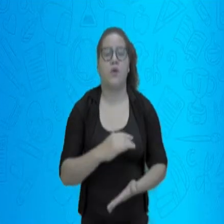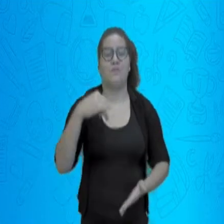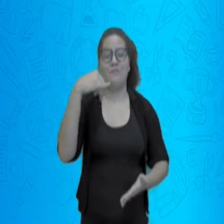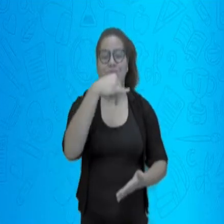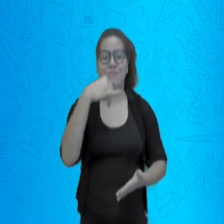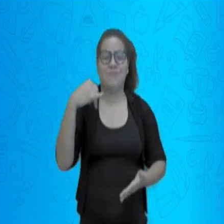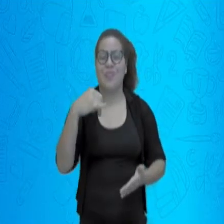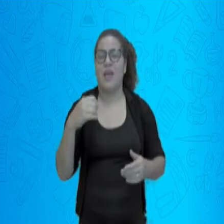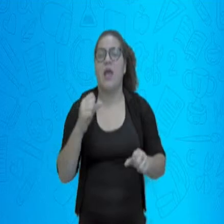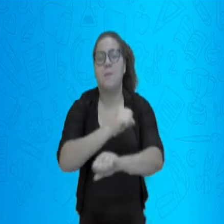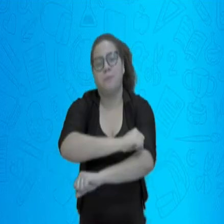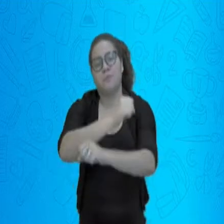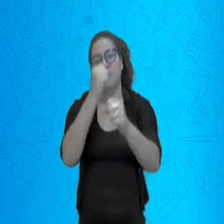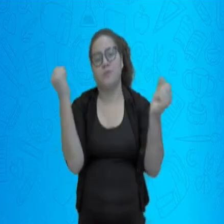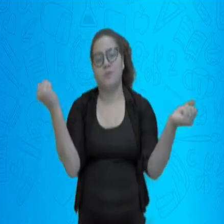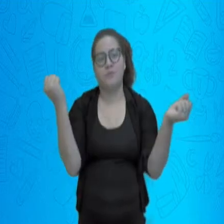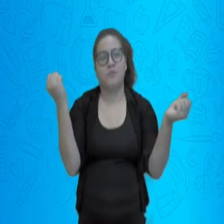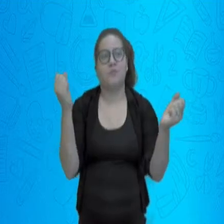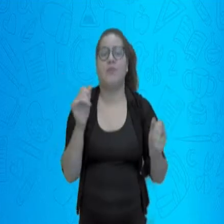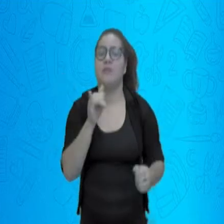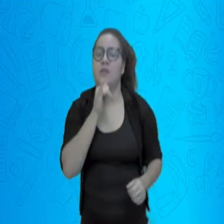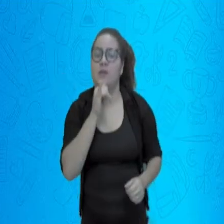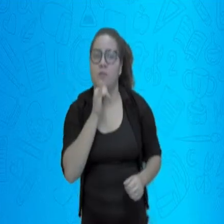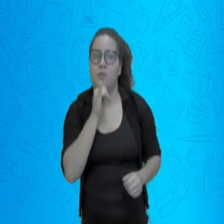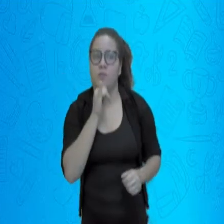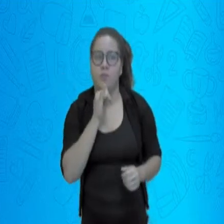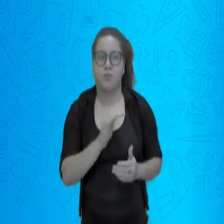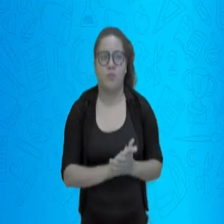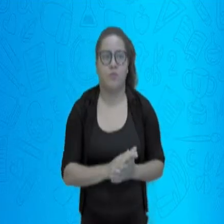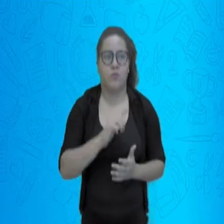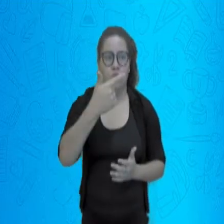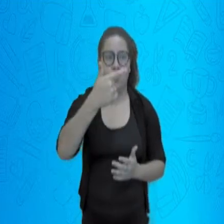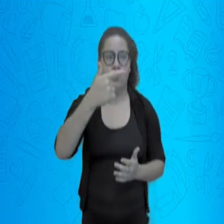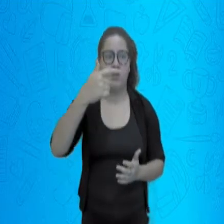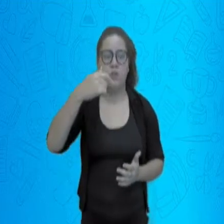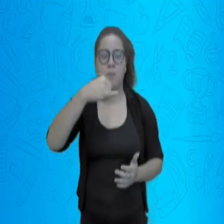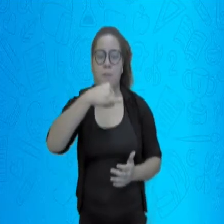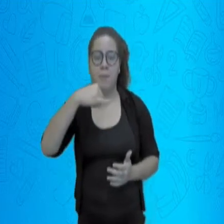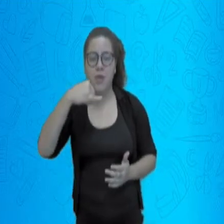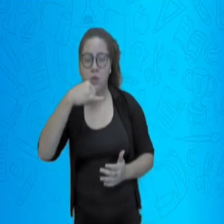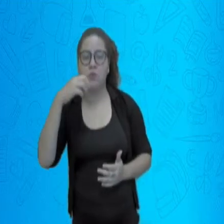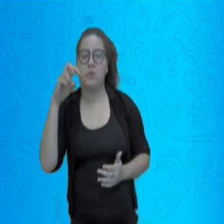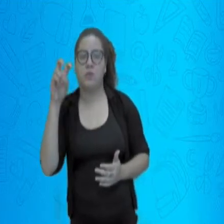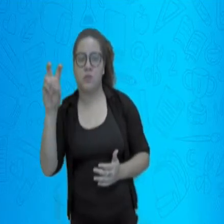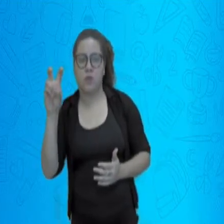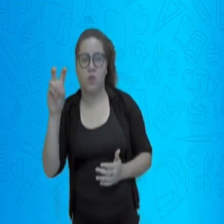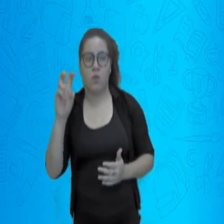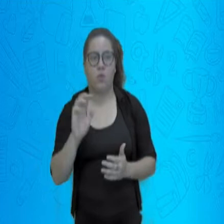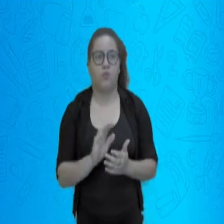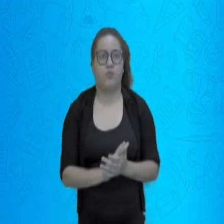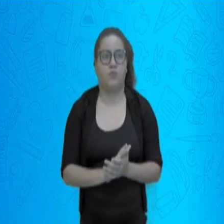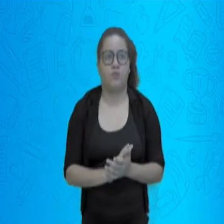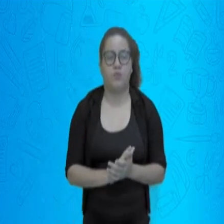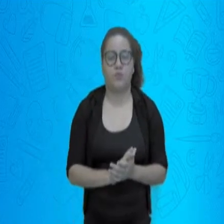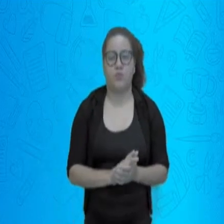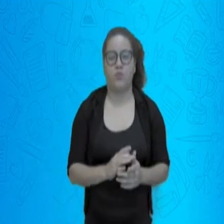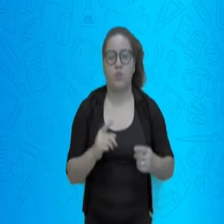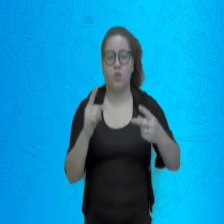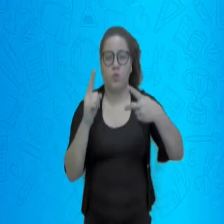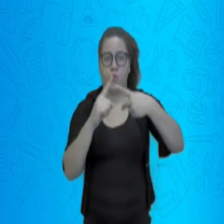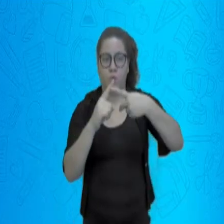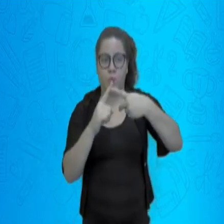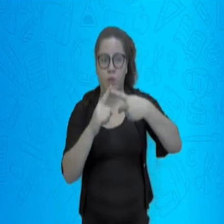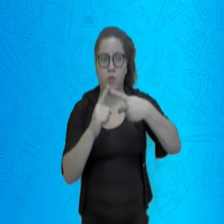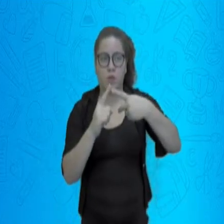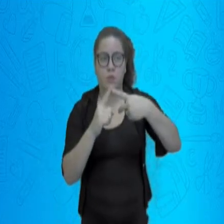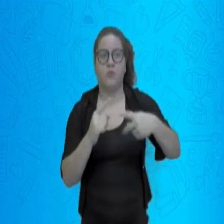números naturais. Por exemplo, 2 menos 5. Olha, aqui o minuendo é menor do